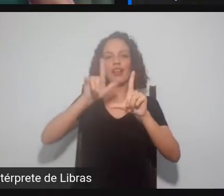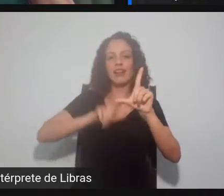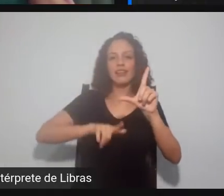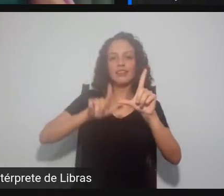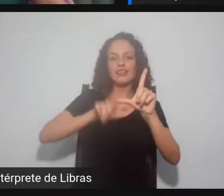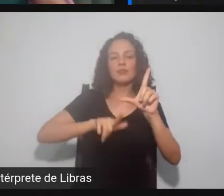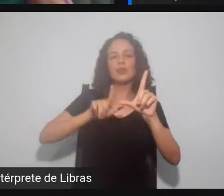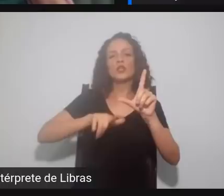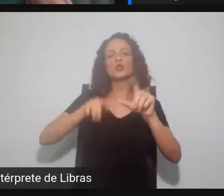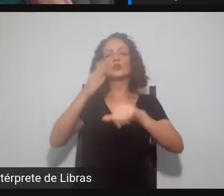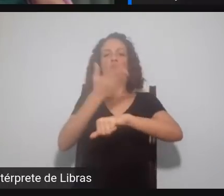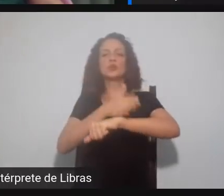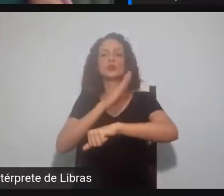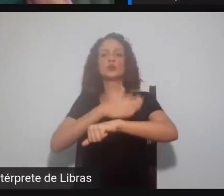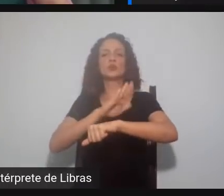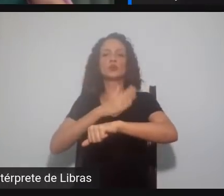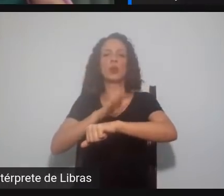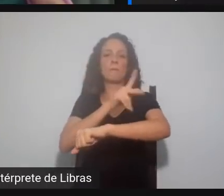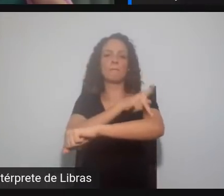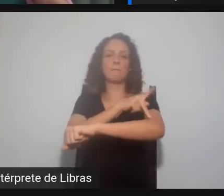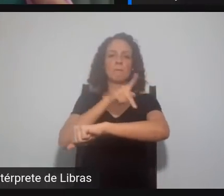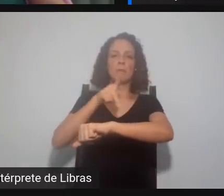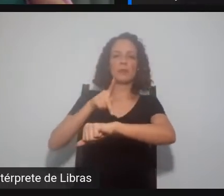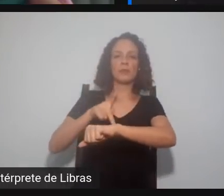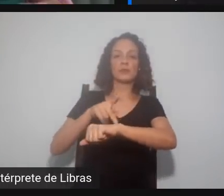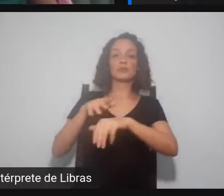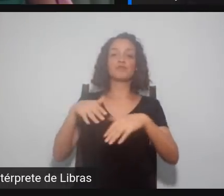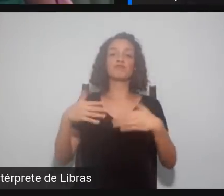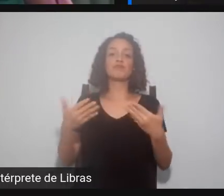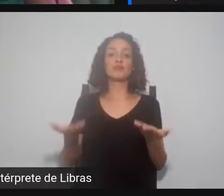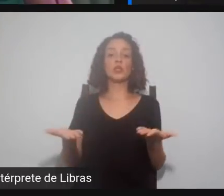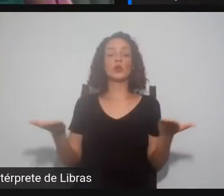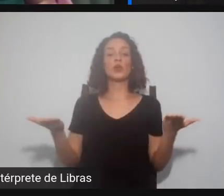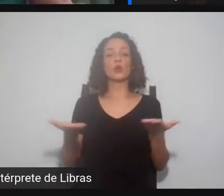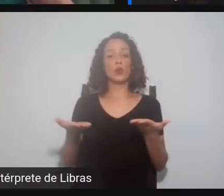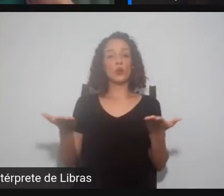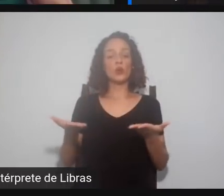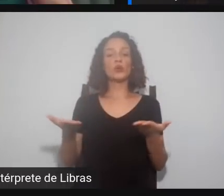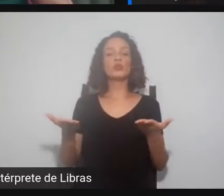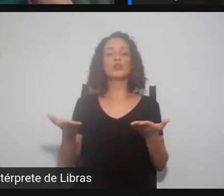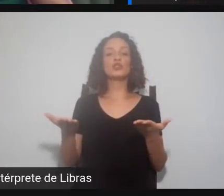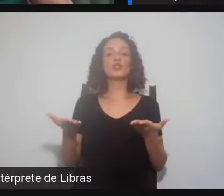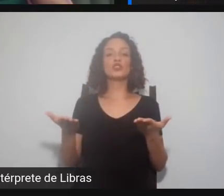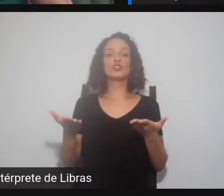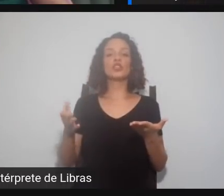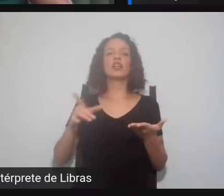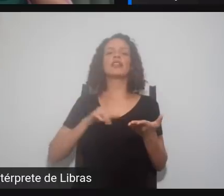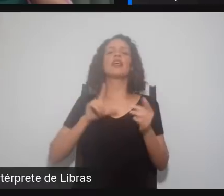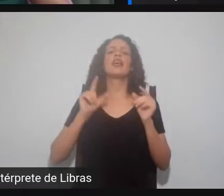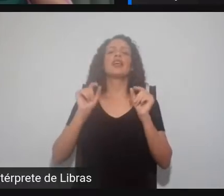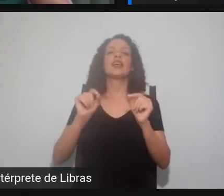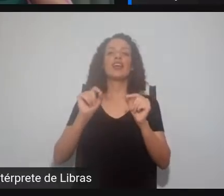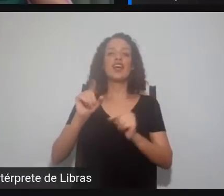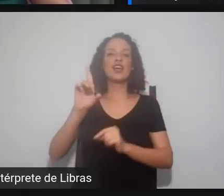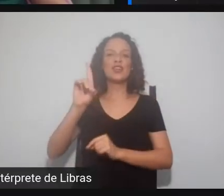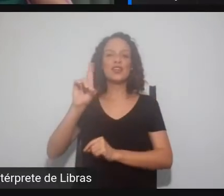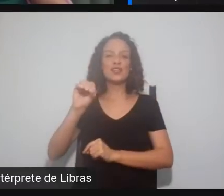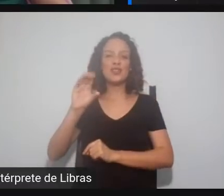Pedagógicas. Nós vamos, então, hoje ter a Doca, né? Não dá para não falar a